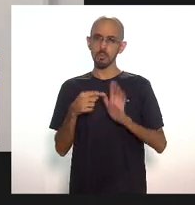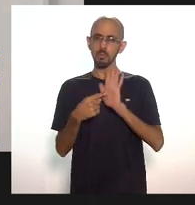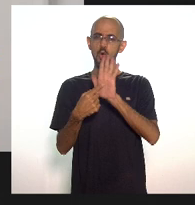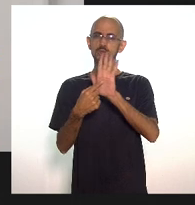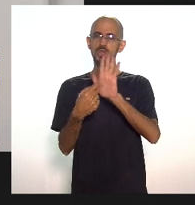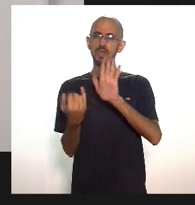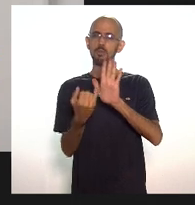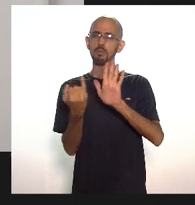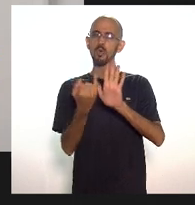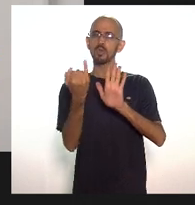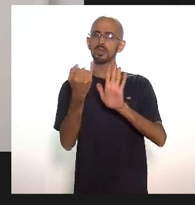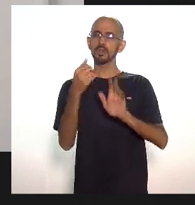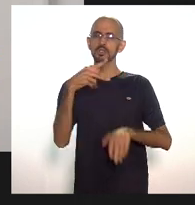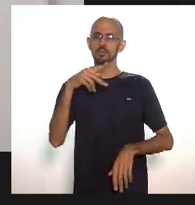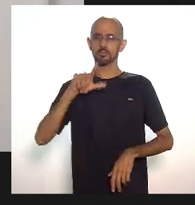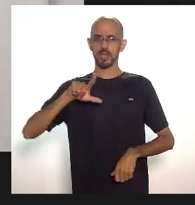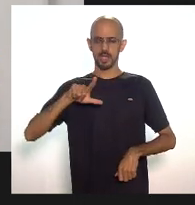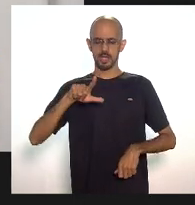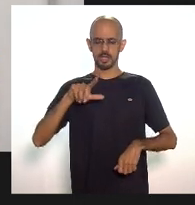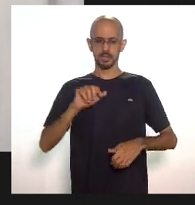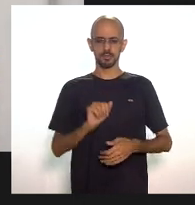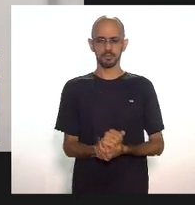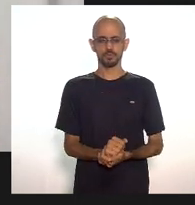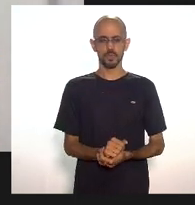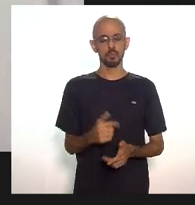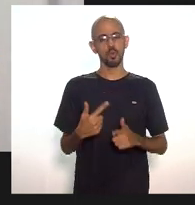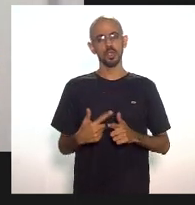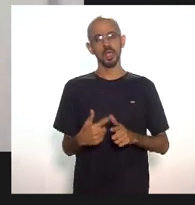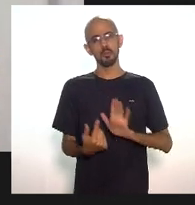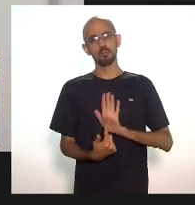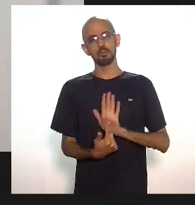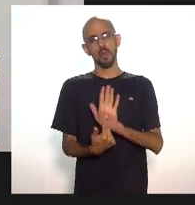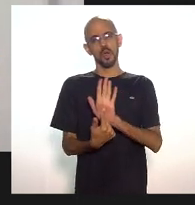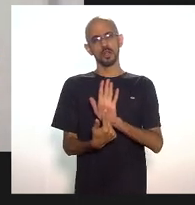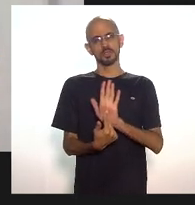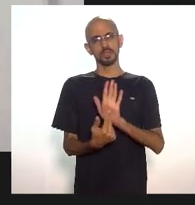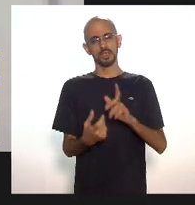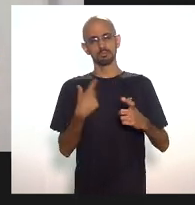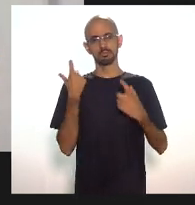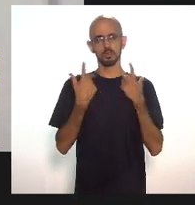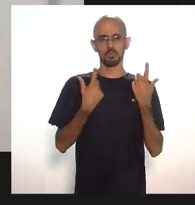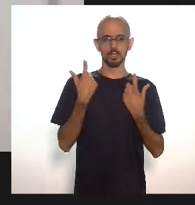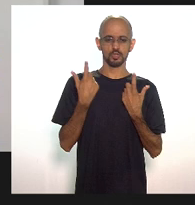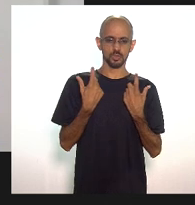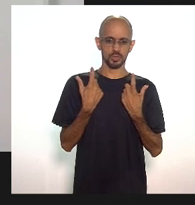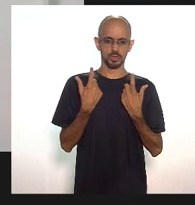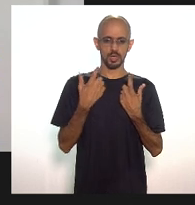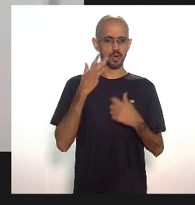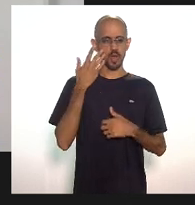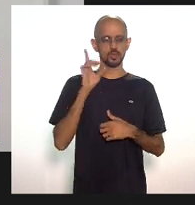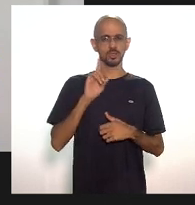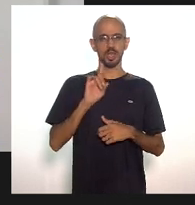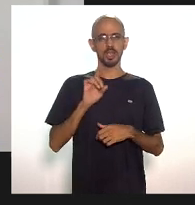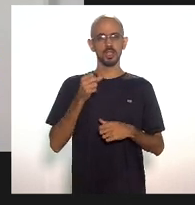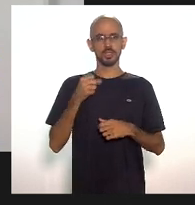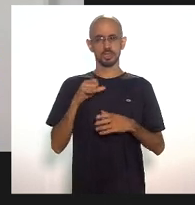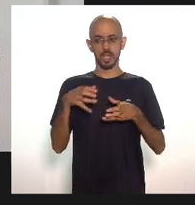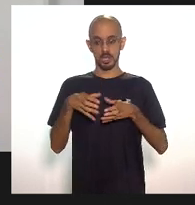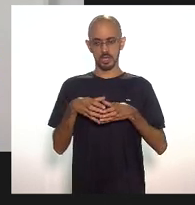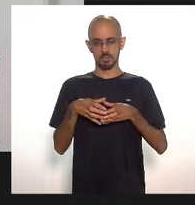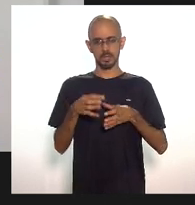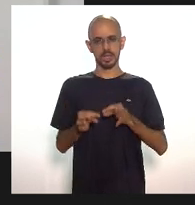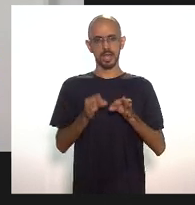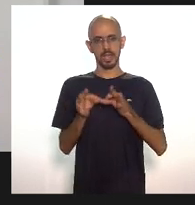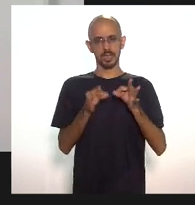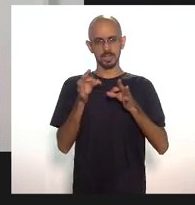que está tramitando, não é? Porque traz algumas preocupações. Eu não sei se a equipe técnica que vai estar participando a